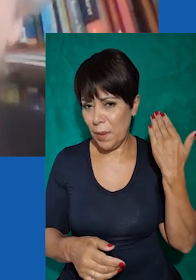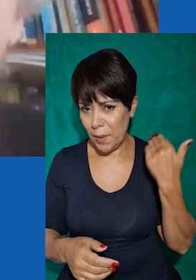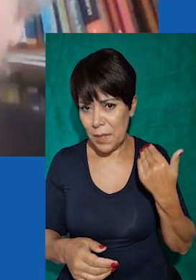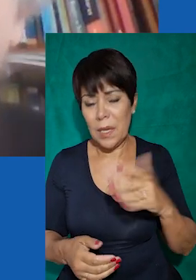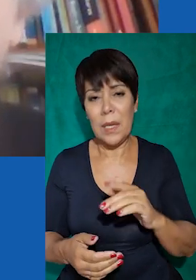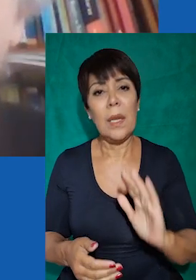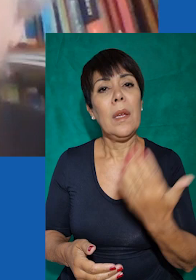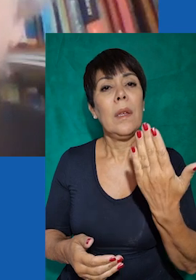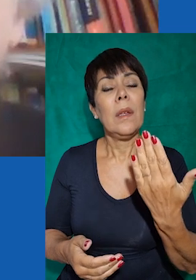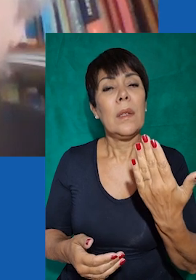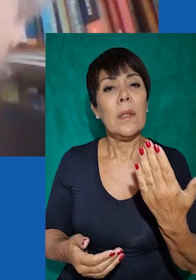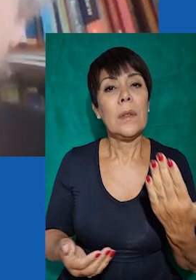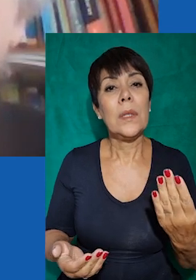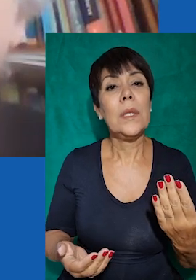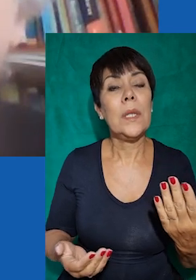saiu